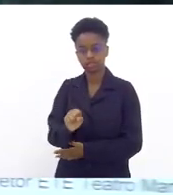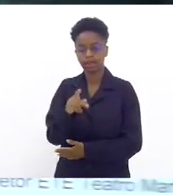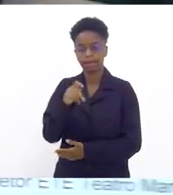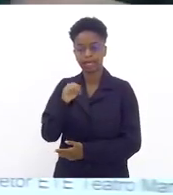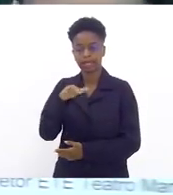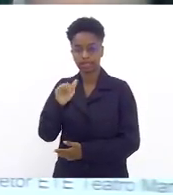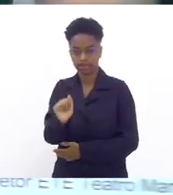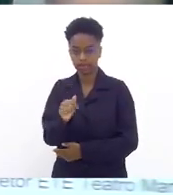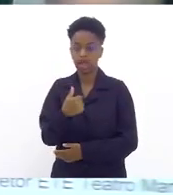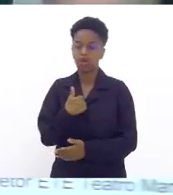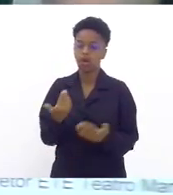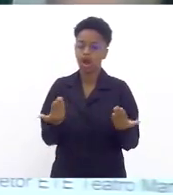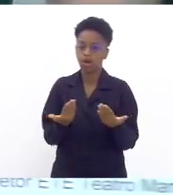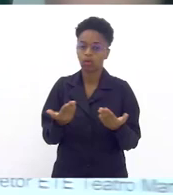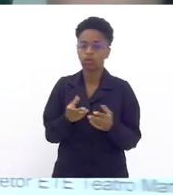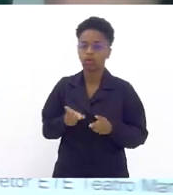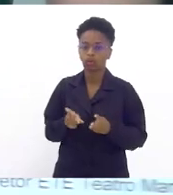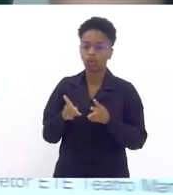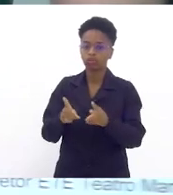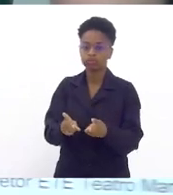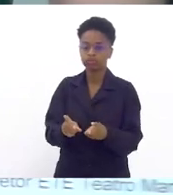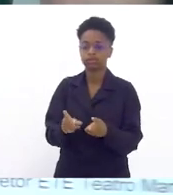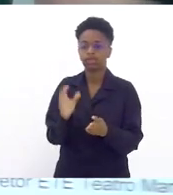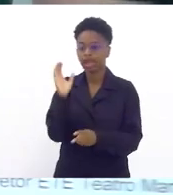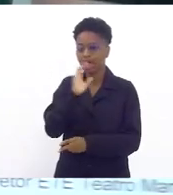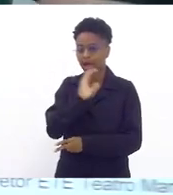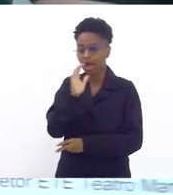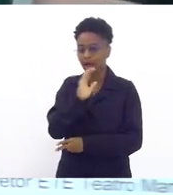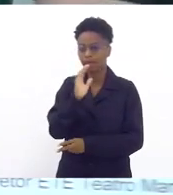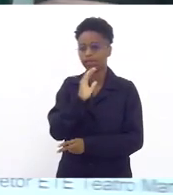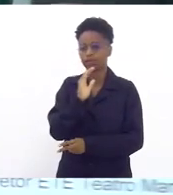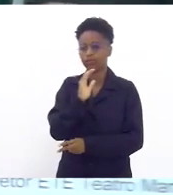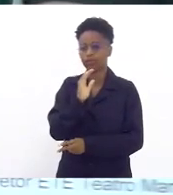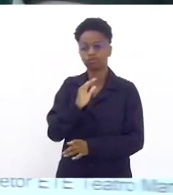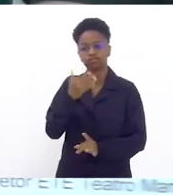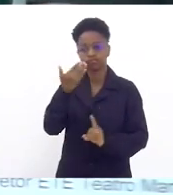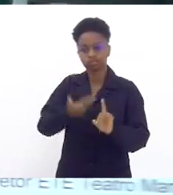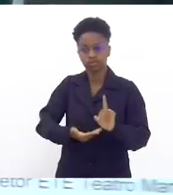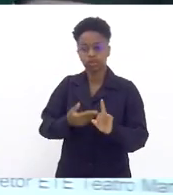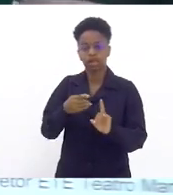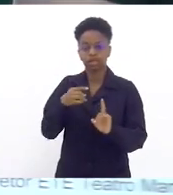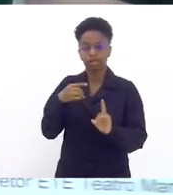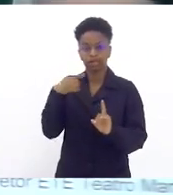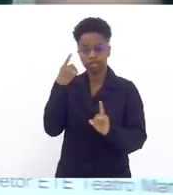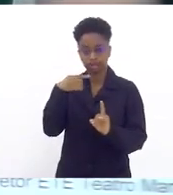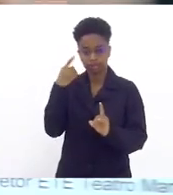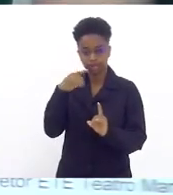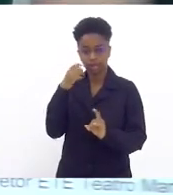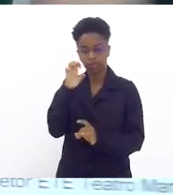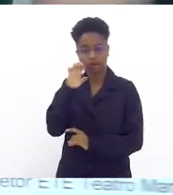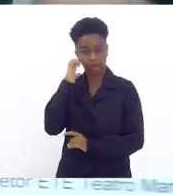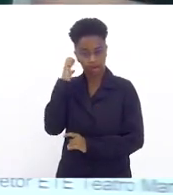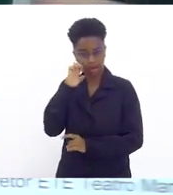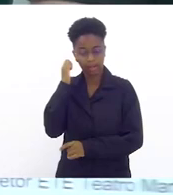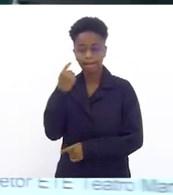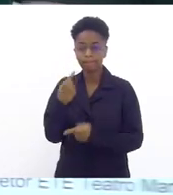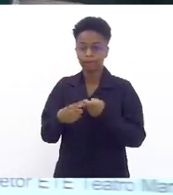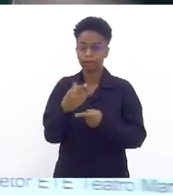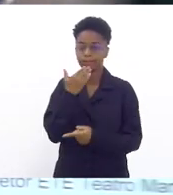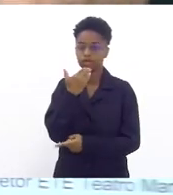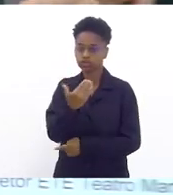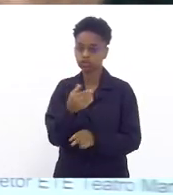proceder agora para fazer uma breve saudação da deputada Érica takemoto que solicitou também